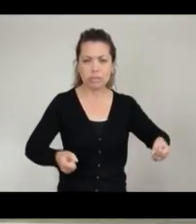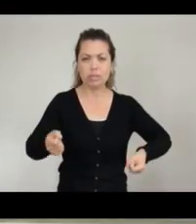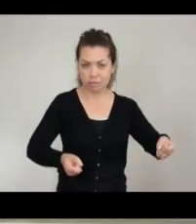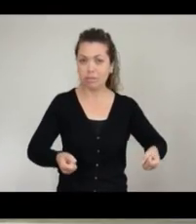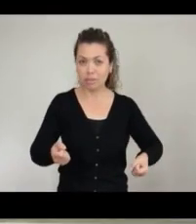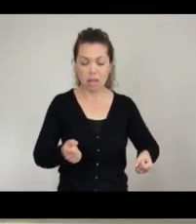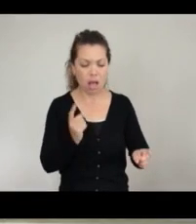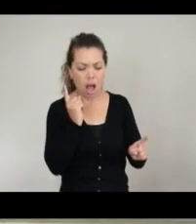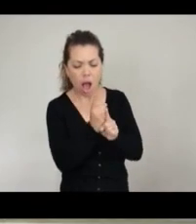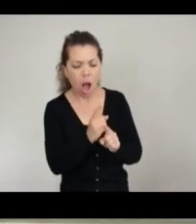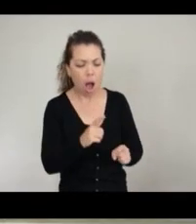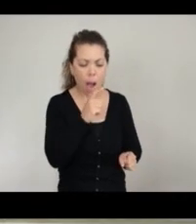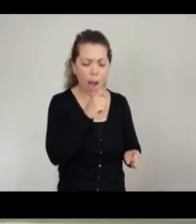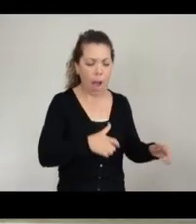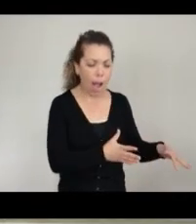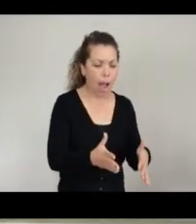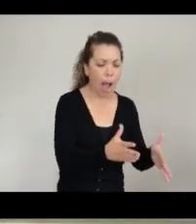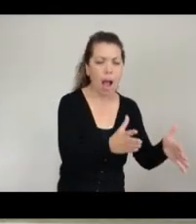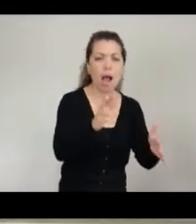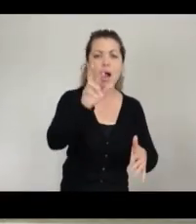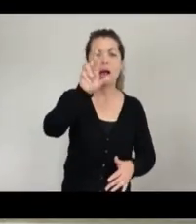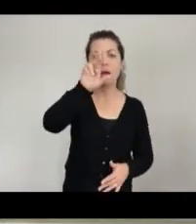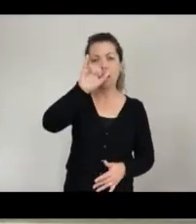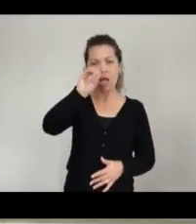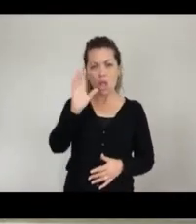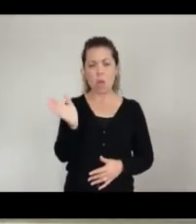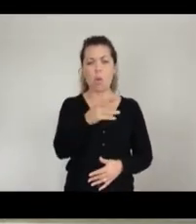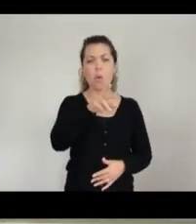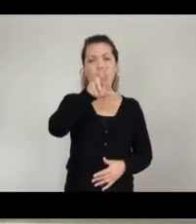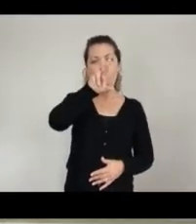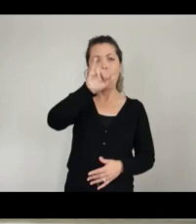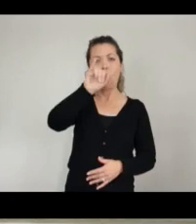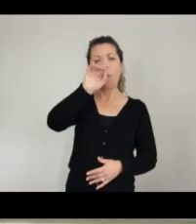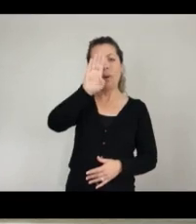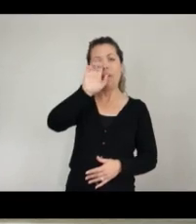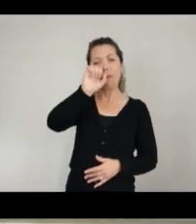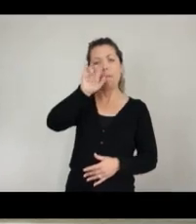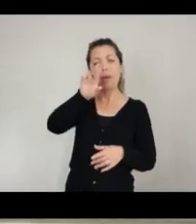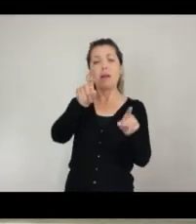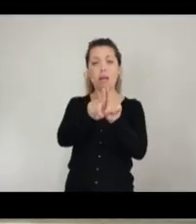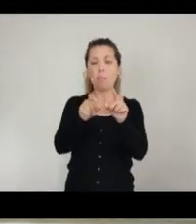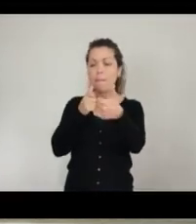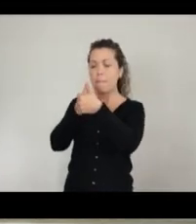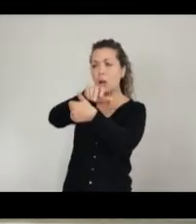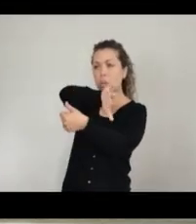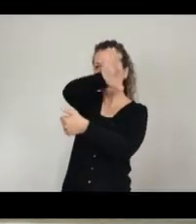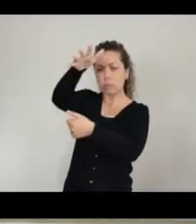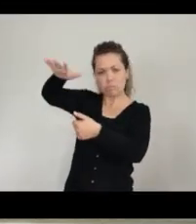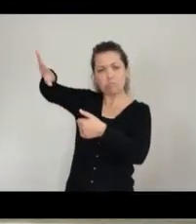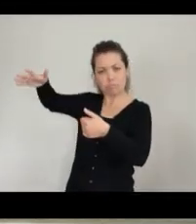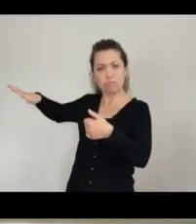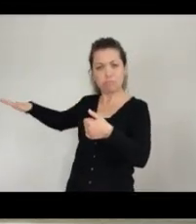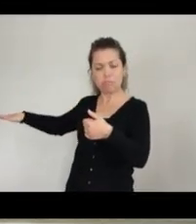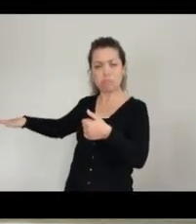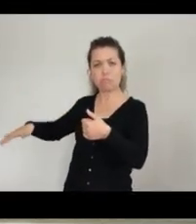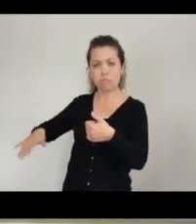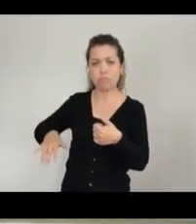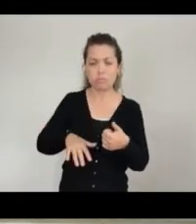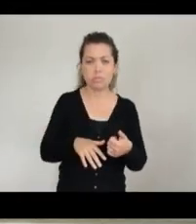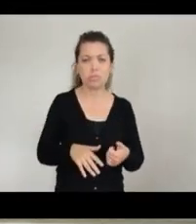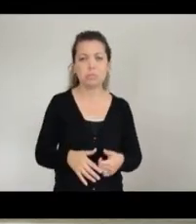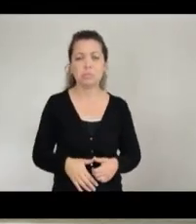arroz de Iguape. Assim, o cereal da cidade foi considerado, de acordo com a tradição, o melhor do mundo. Mas o